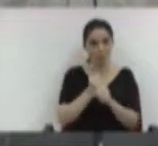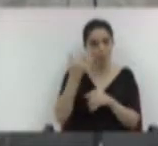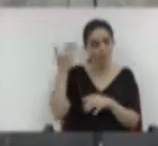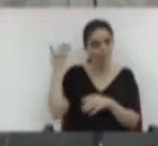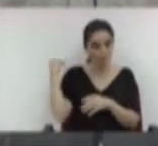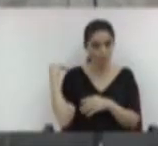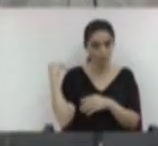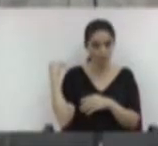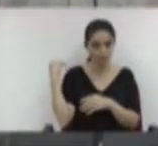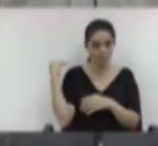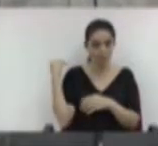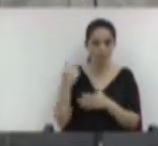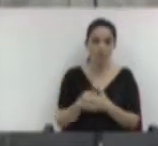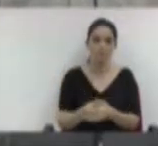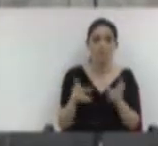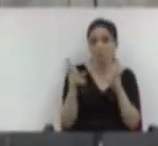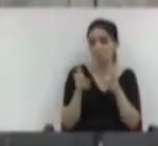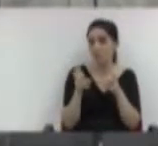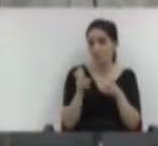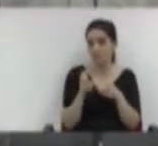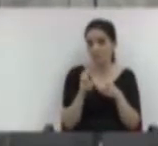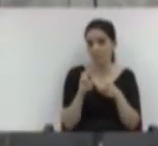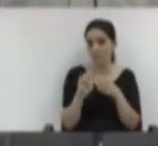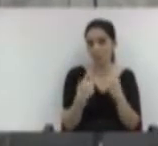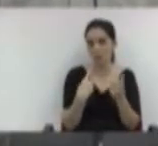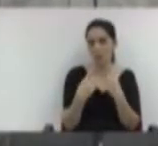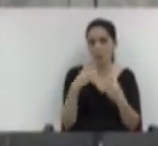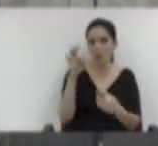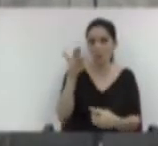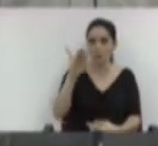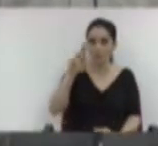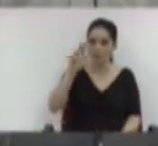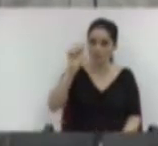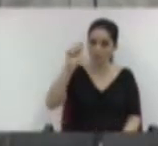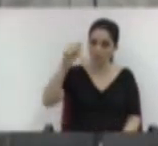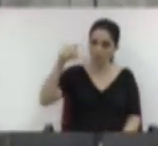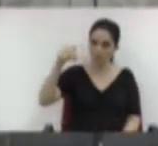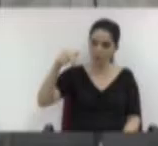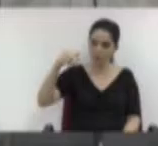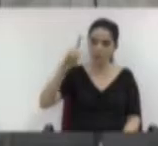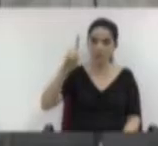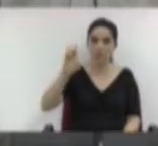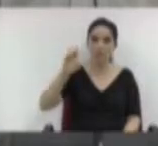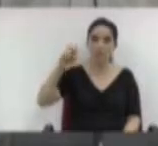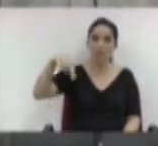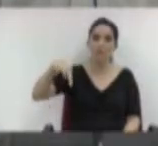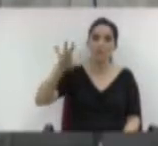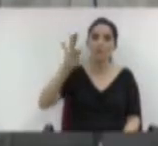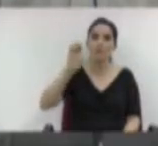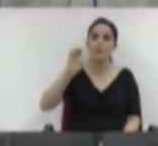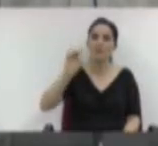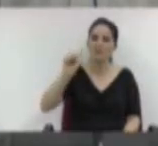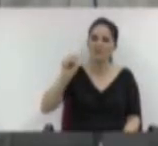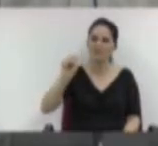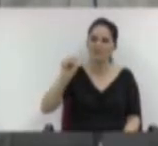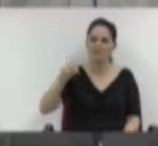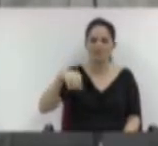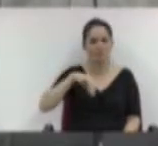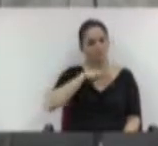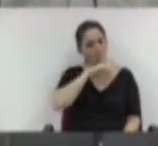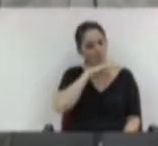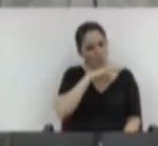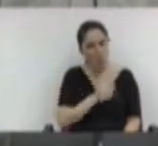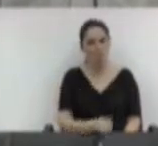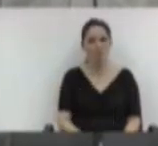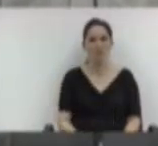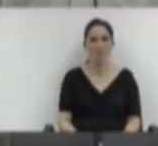há 20 anos atrás viu que a Rua Tiradentes e Rua Santa Terezinha era um caos. Era um caos, porque